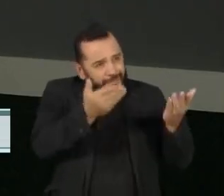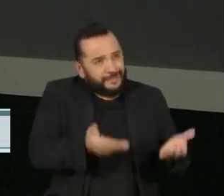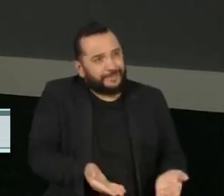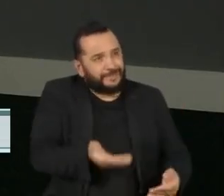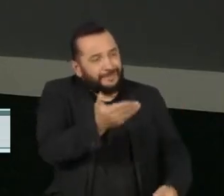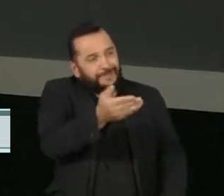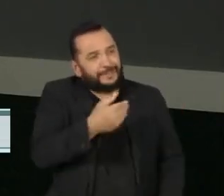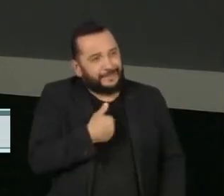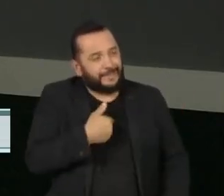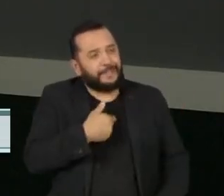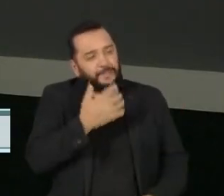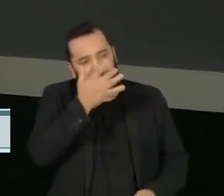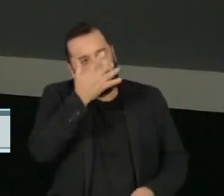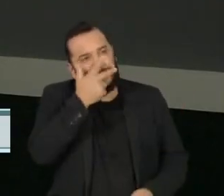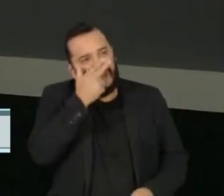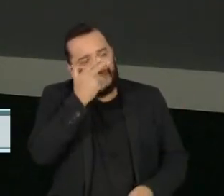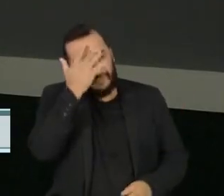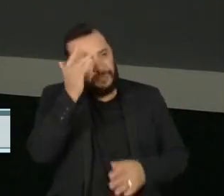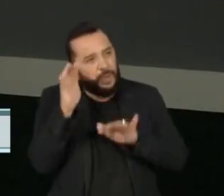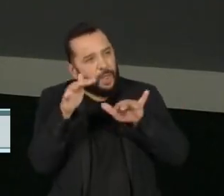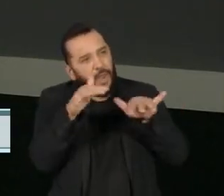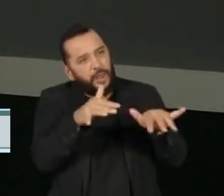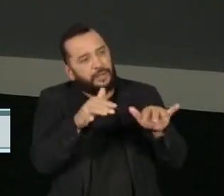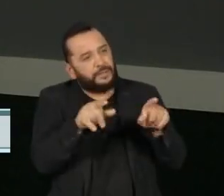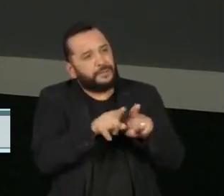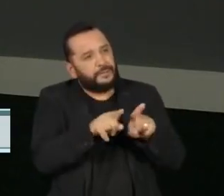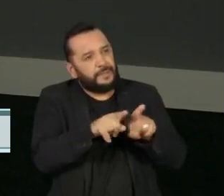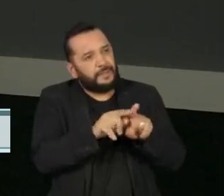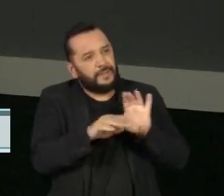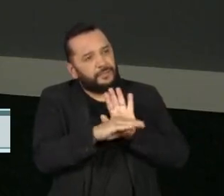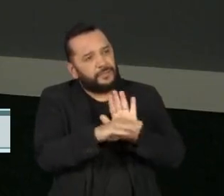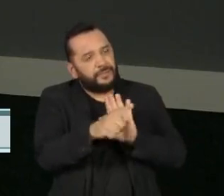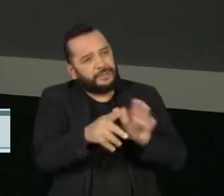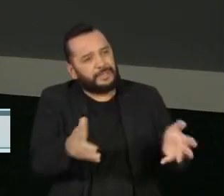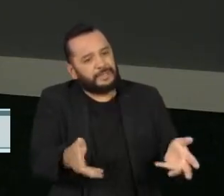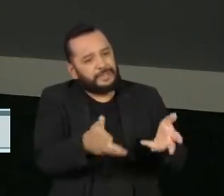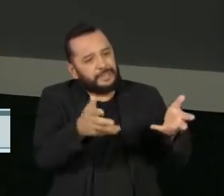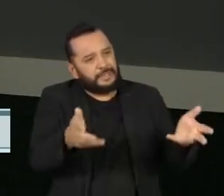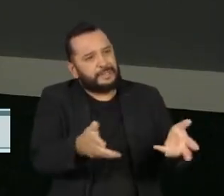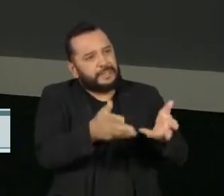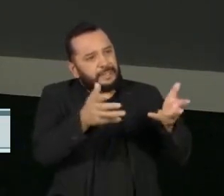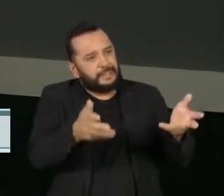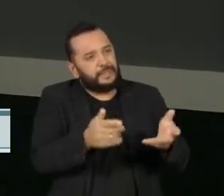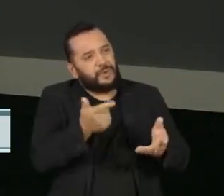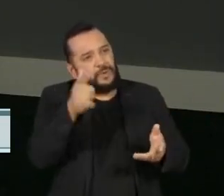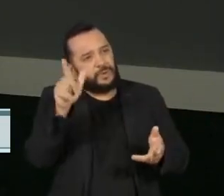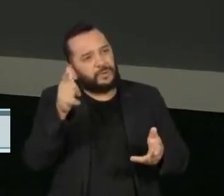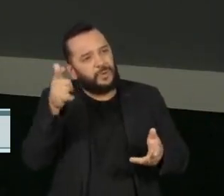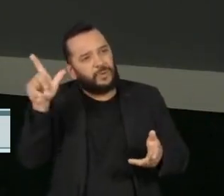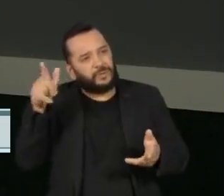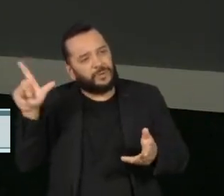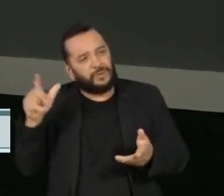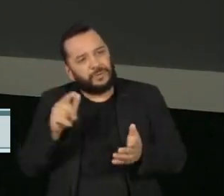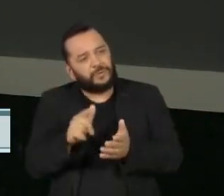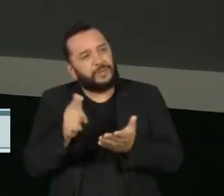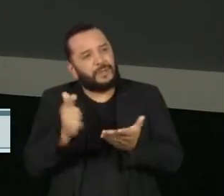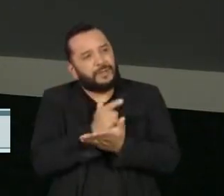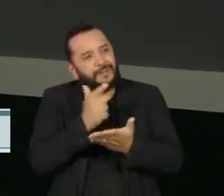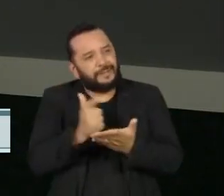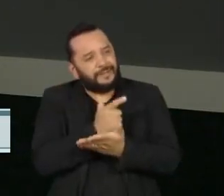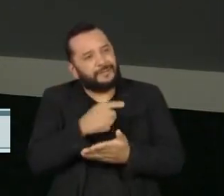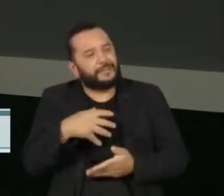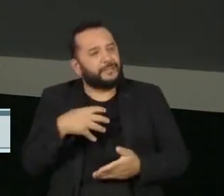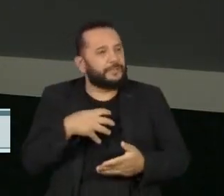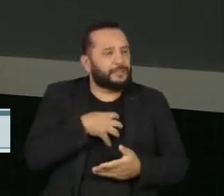outra visibilidade, eu acredito que te impulsionar ainda mais para publicar outras e outras vezes e buscar outras